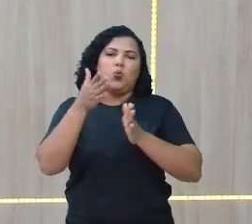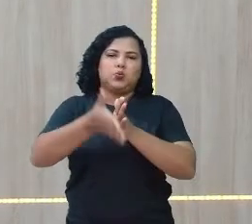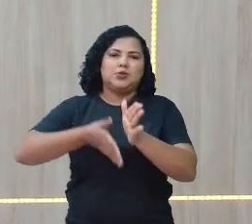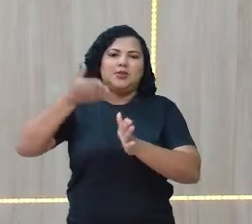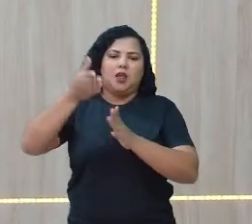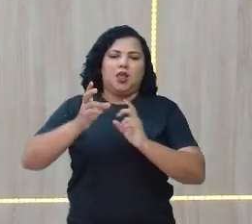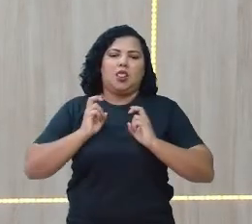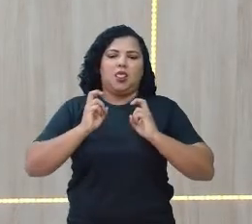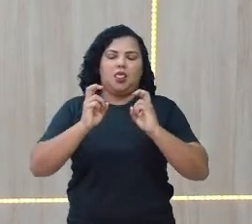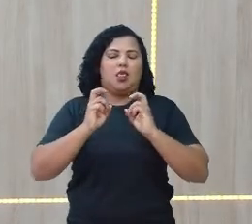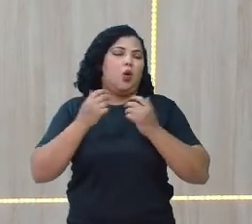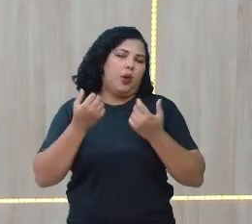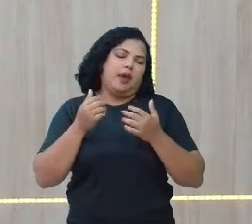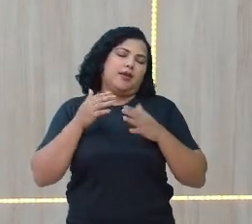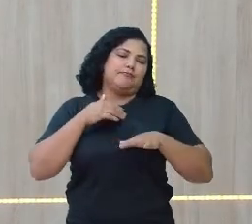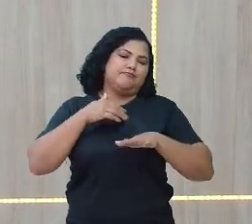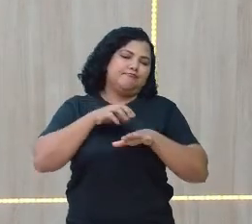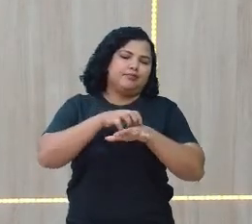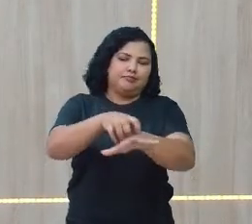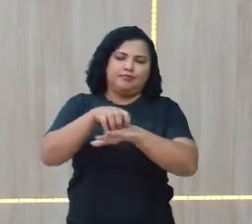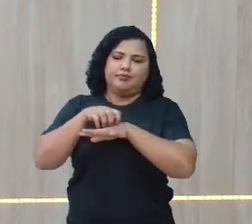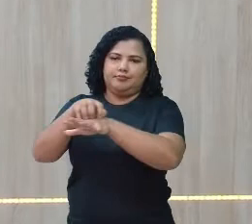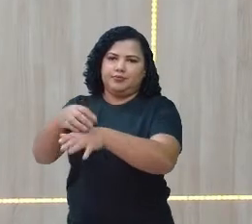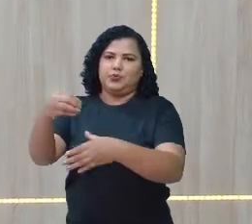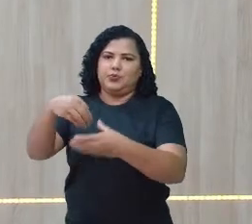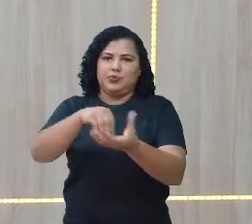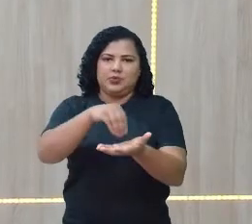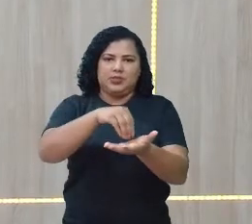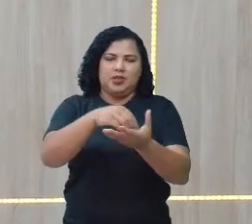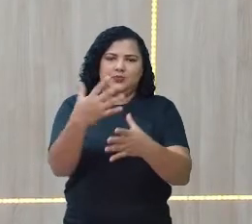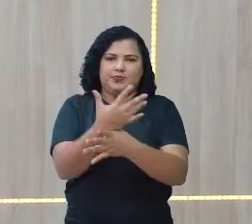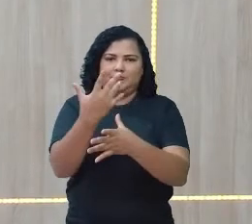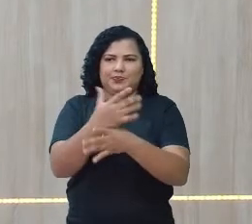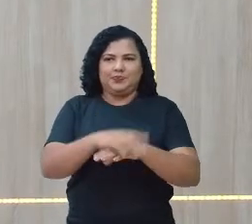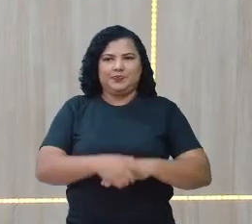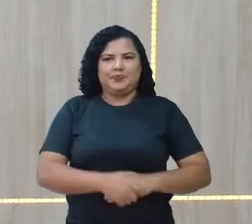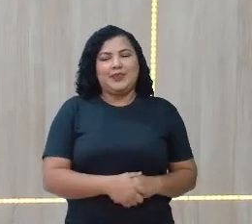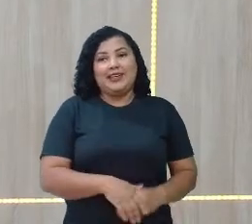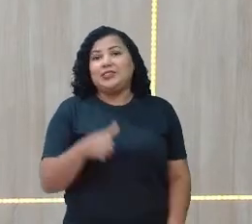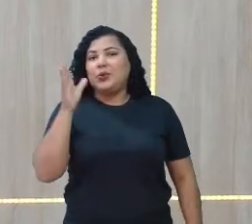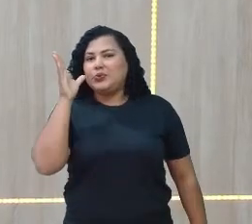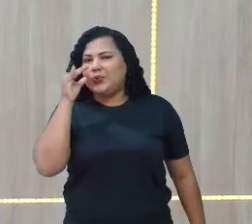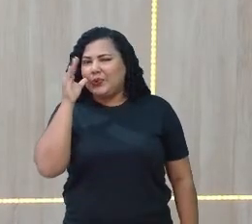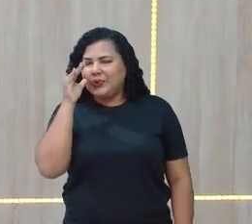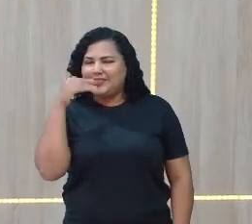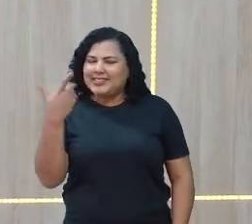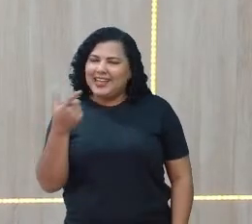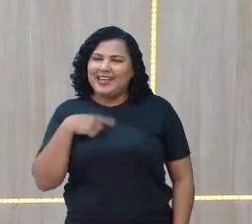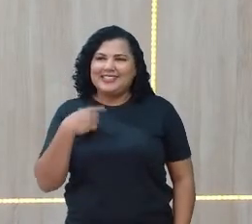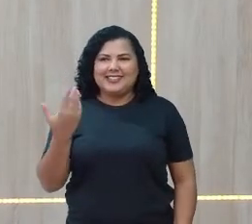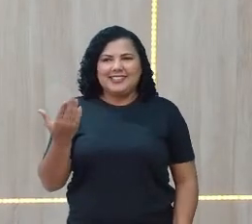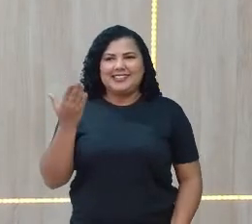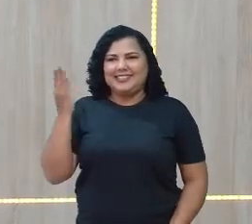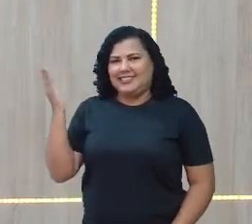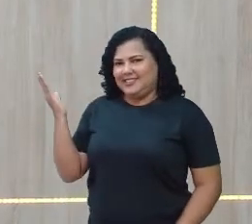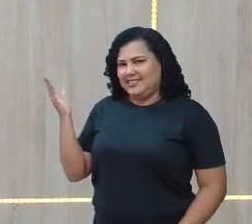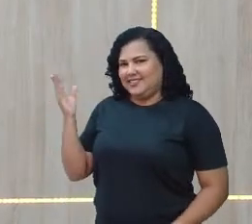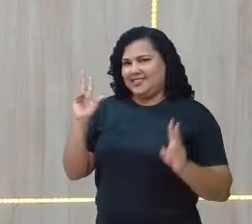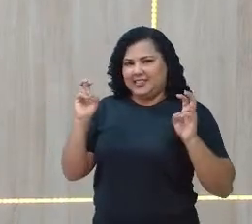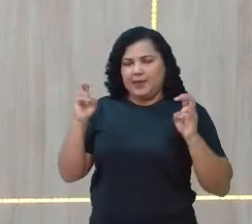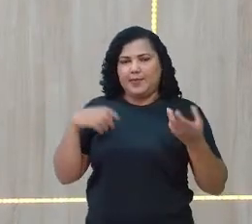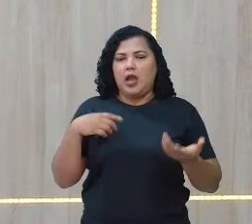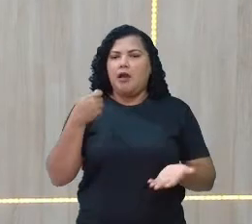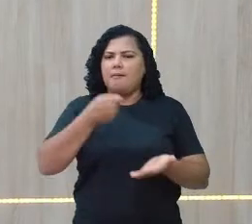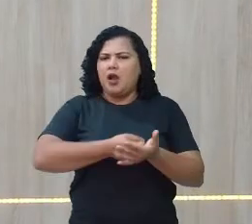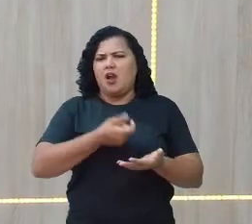né? Então, seriam umas curiosidades, né, dessa história do Machambomba. É uma passagem mais barata, mais acessível,